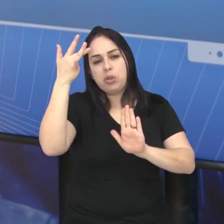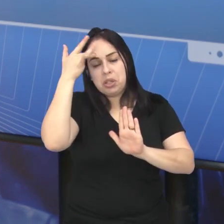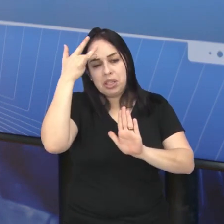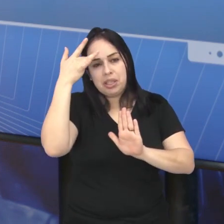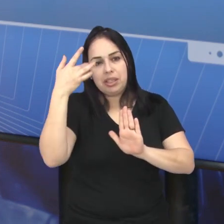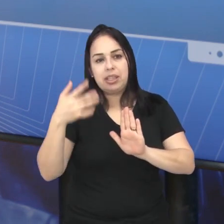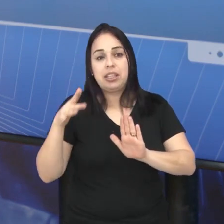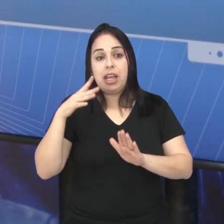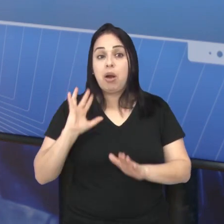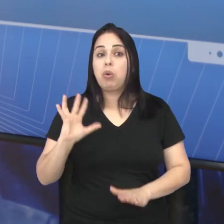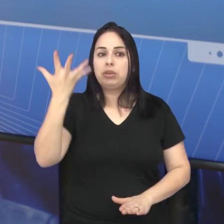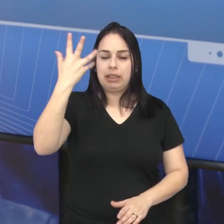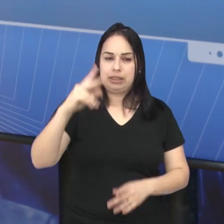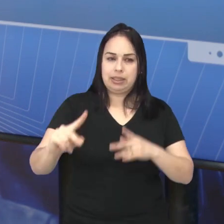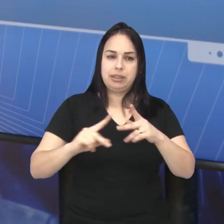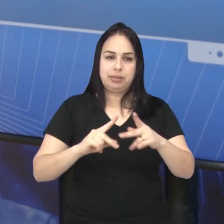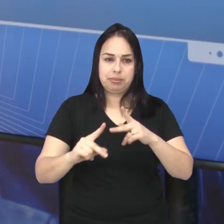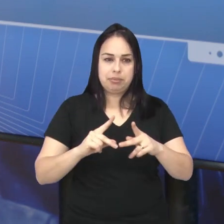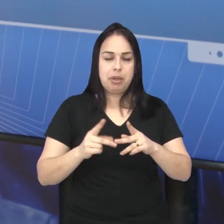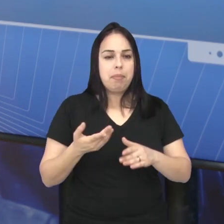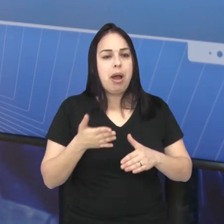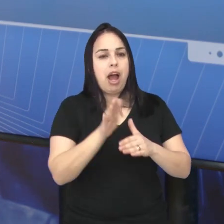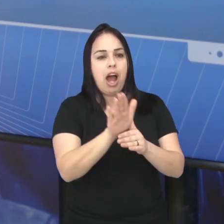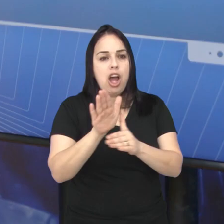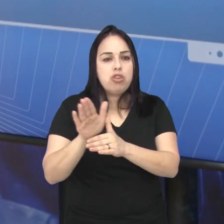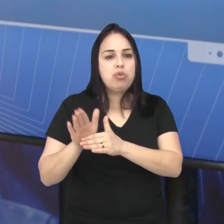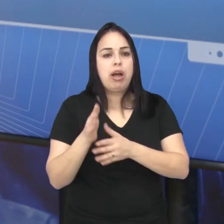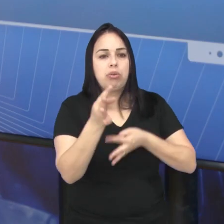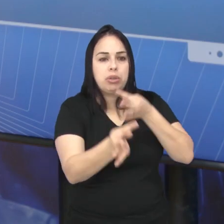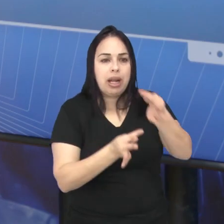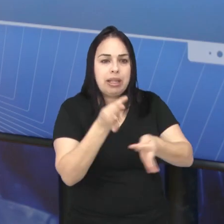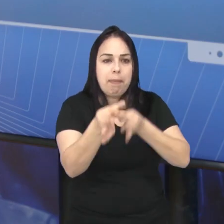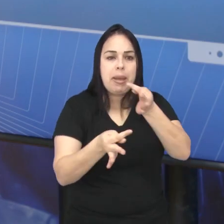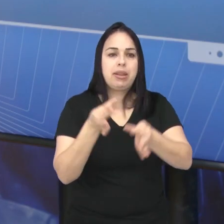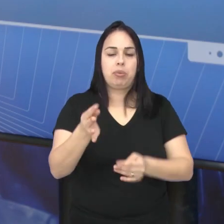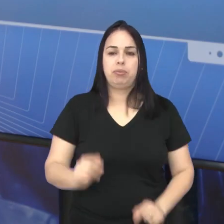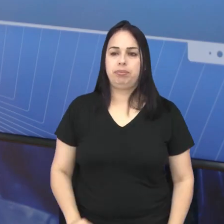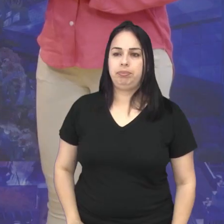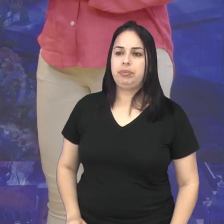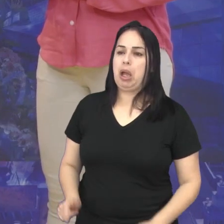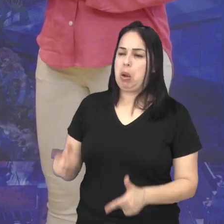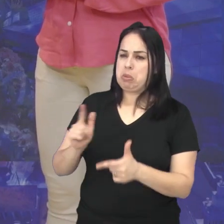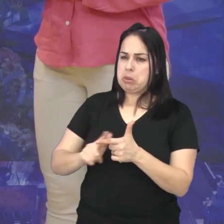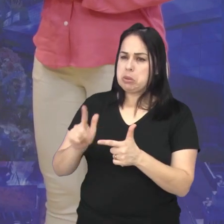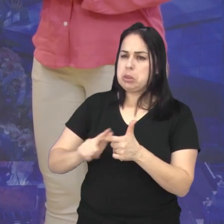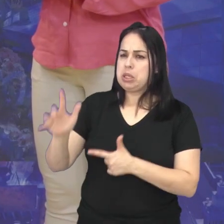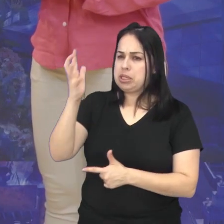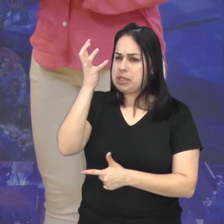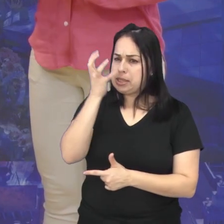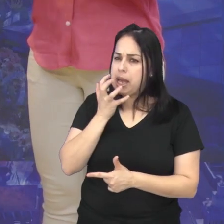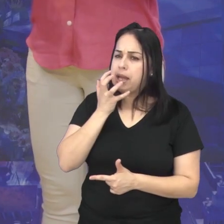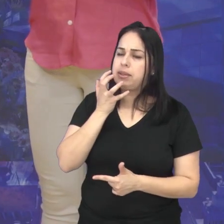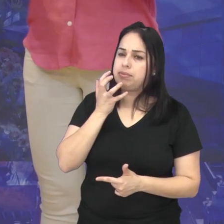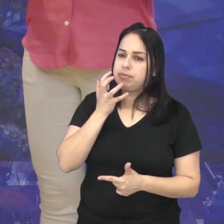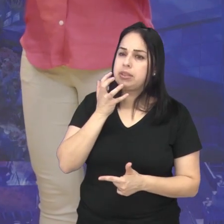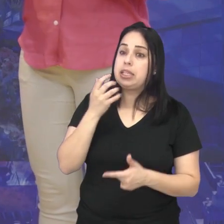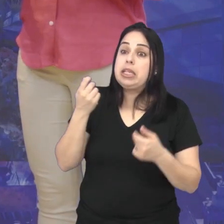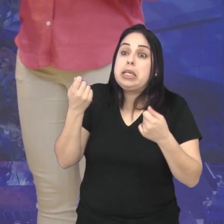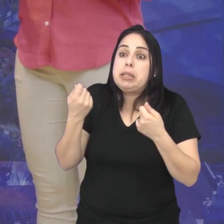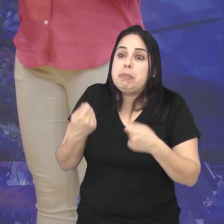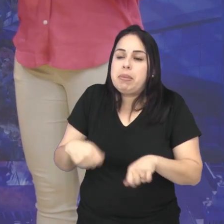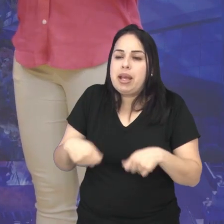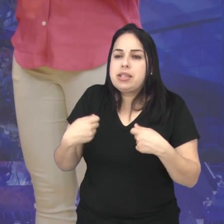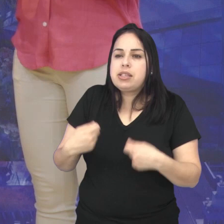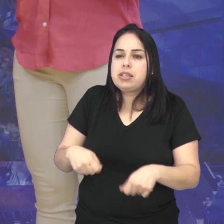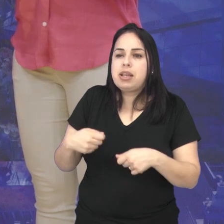são feitos no município de São José para o enfrentamento da dependência química. Pois é um problema sério e um problema que